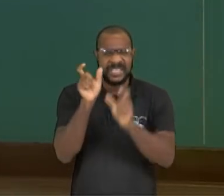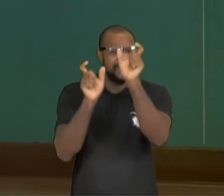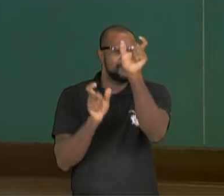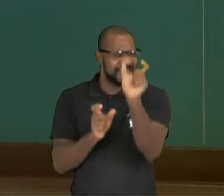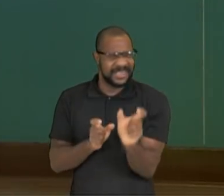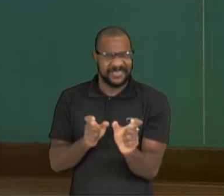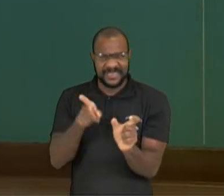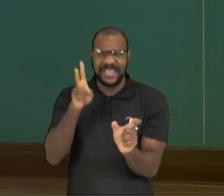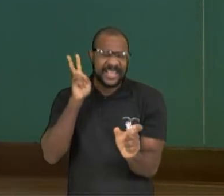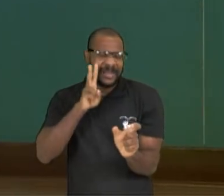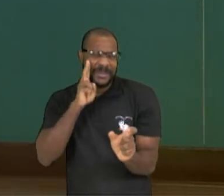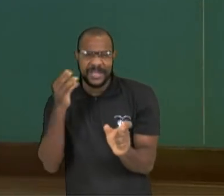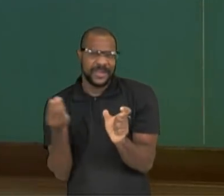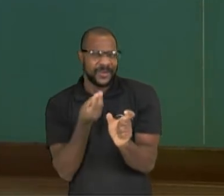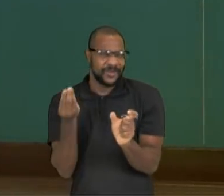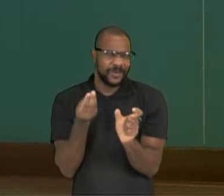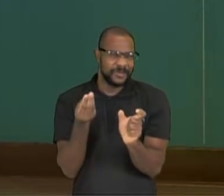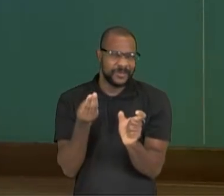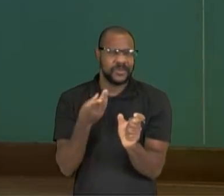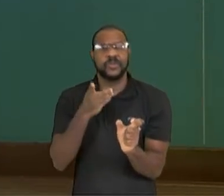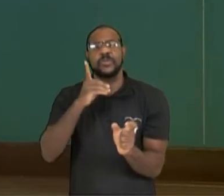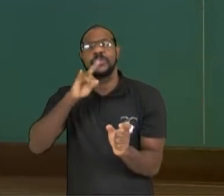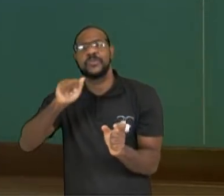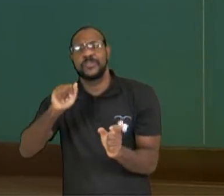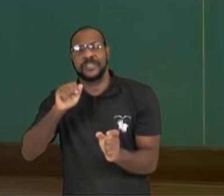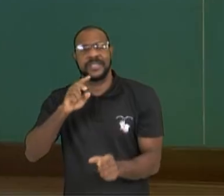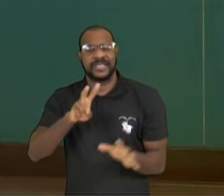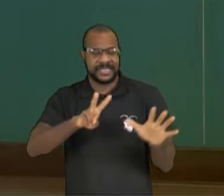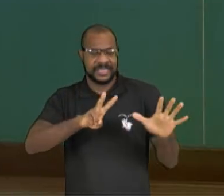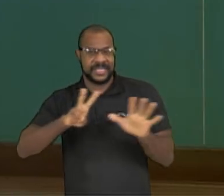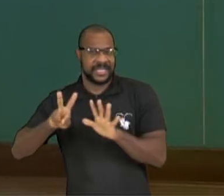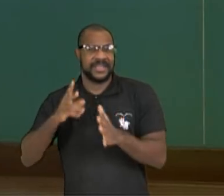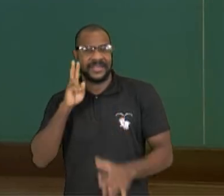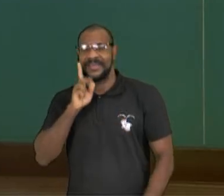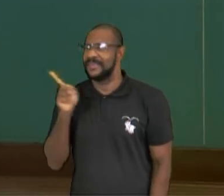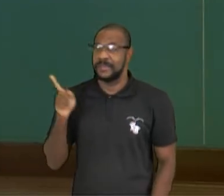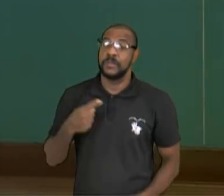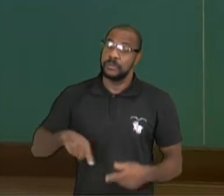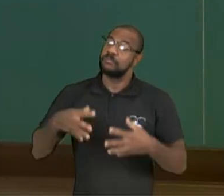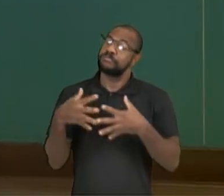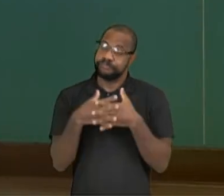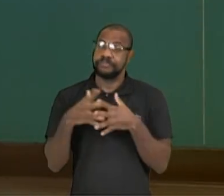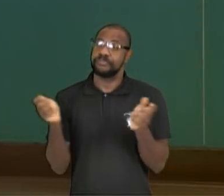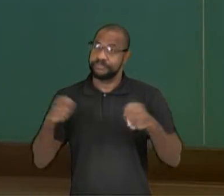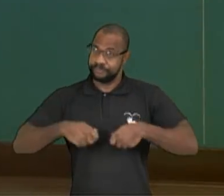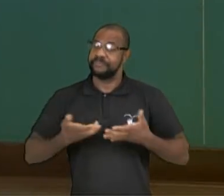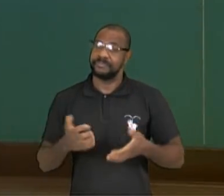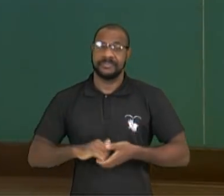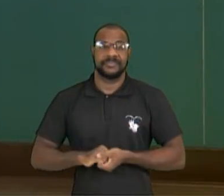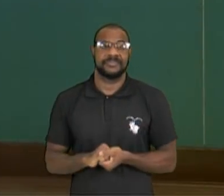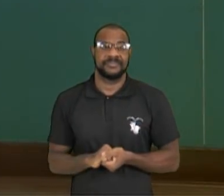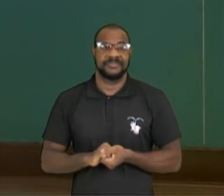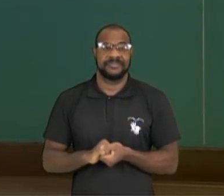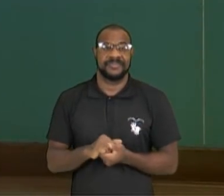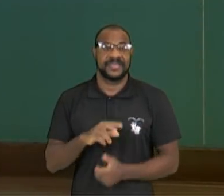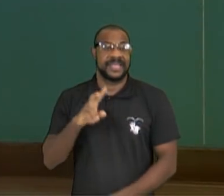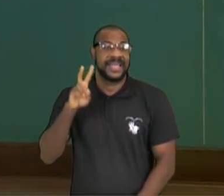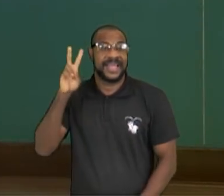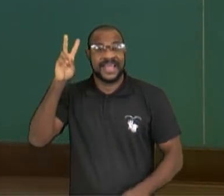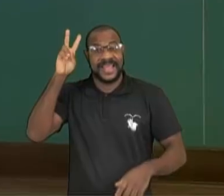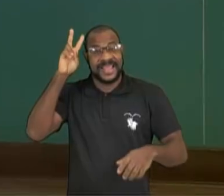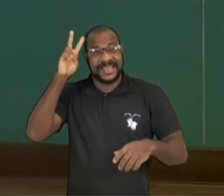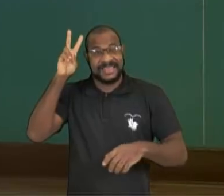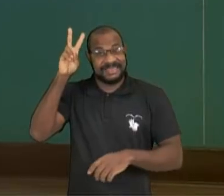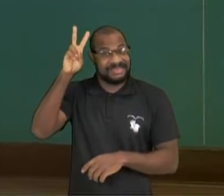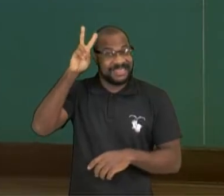Você lembrou que dia era, qual era? O que a gente confunde bastante, cuidado, a terça com a